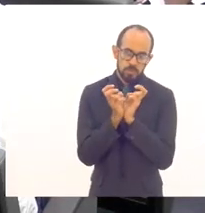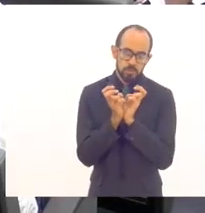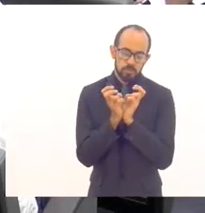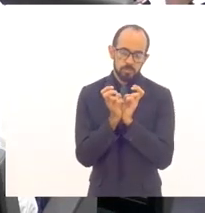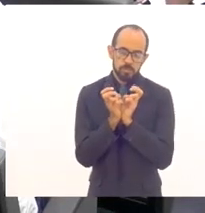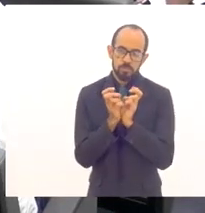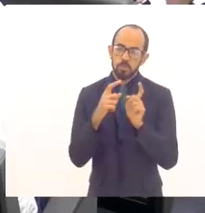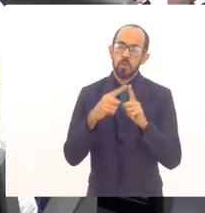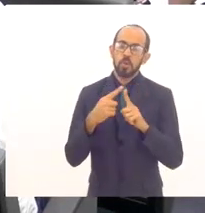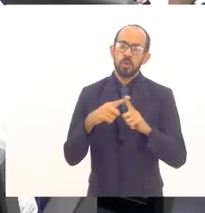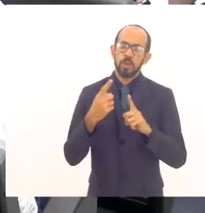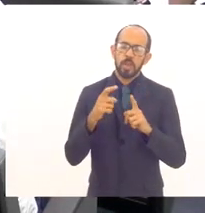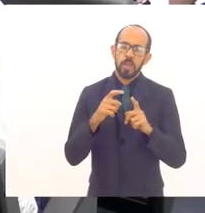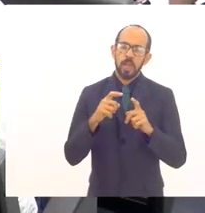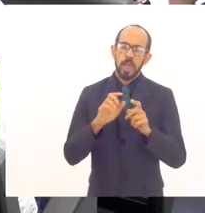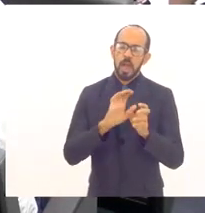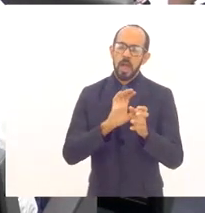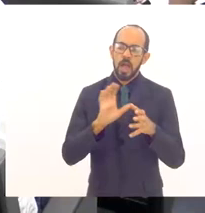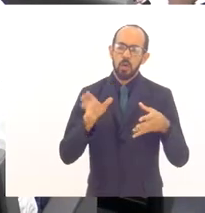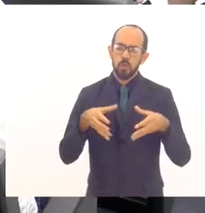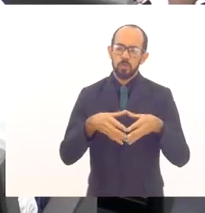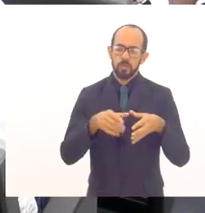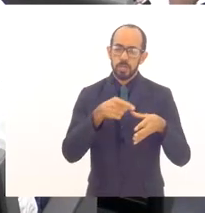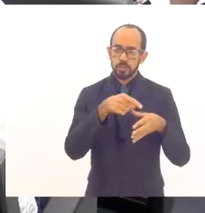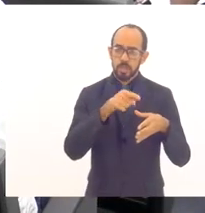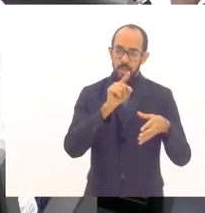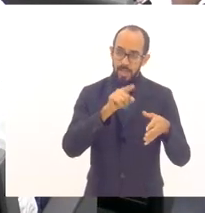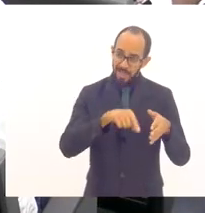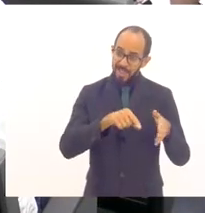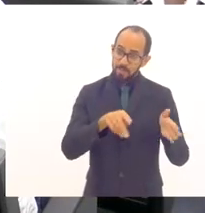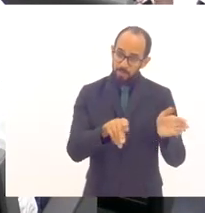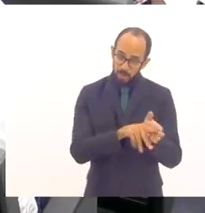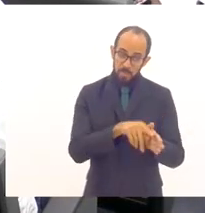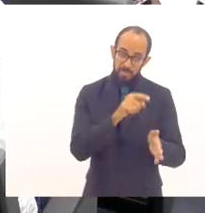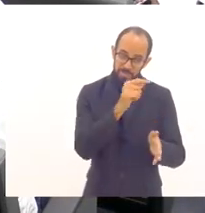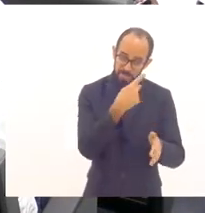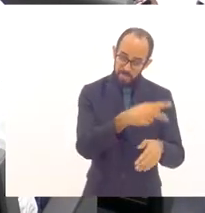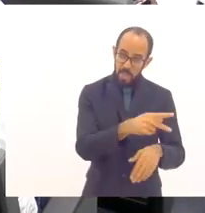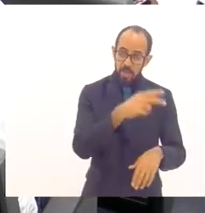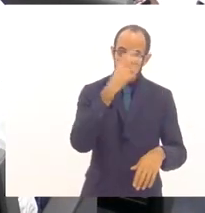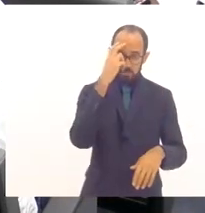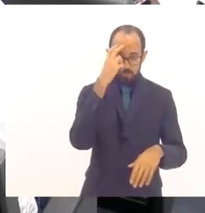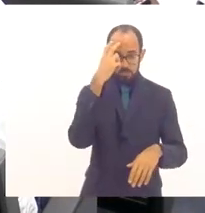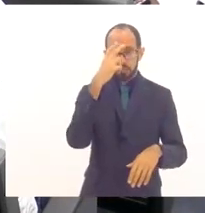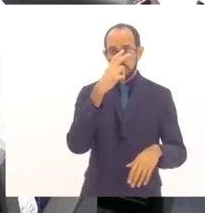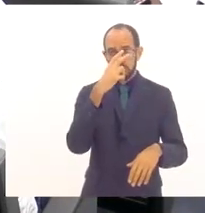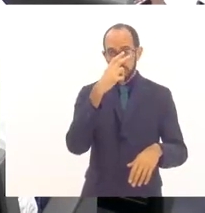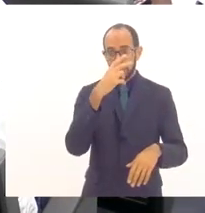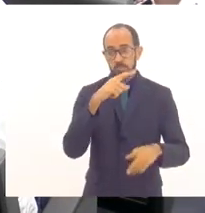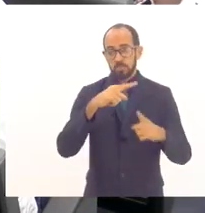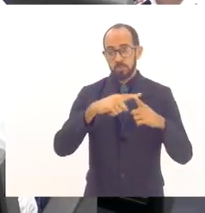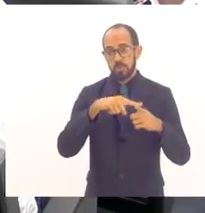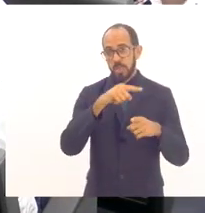A comunidade capoeira legítima mantenedora da cultura deve ser previamente consultada, porque é ela, ela